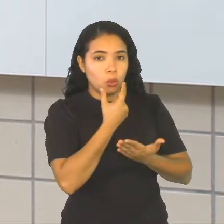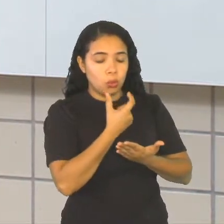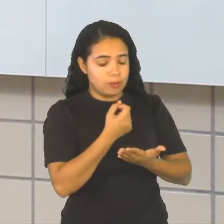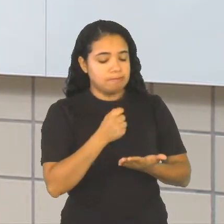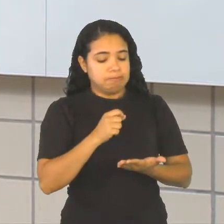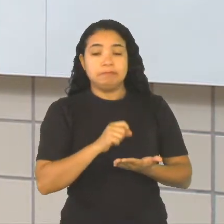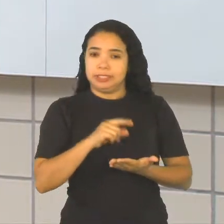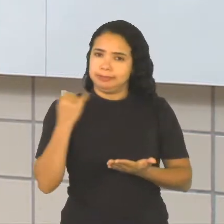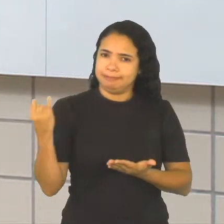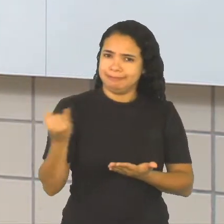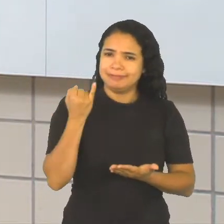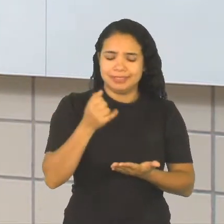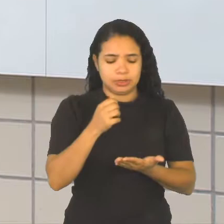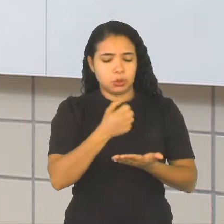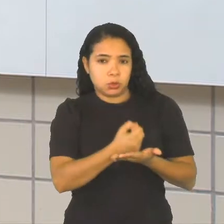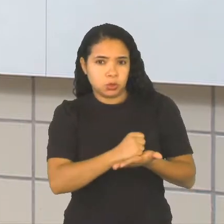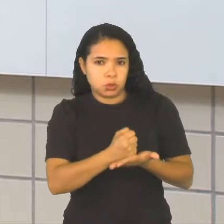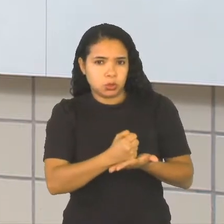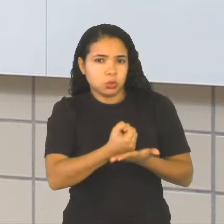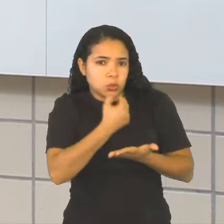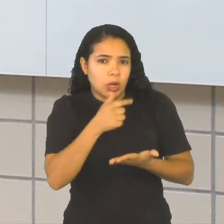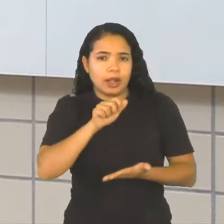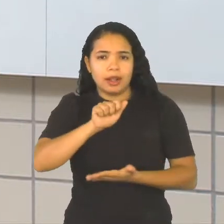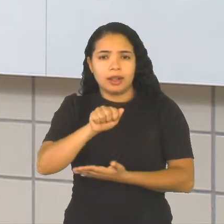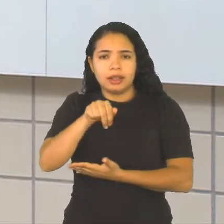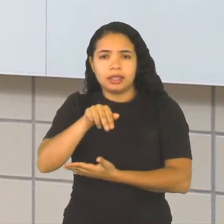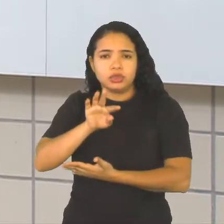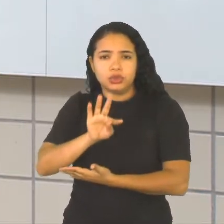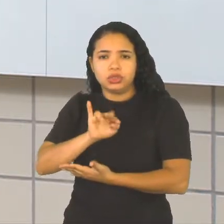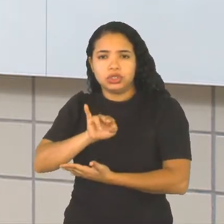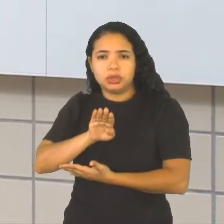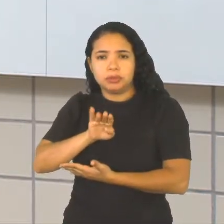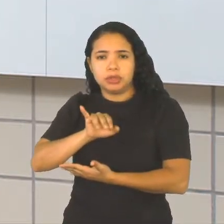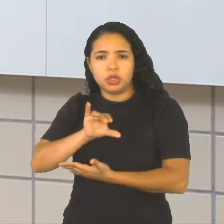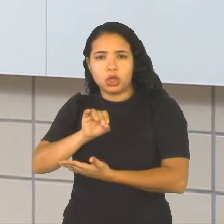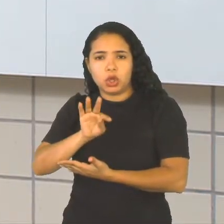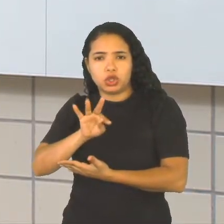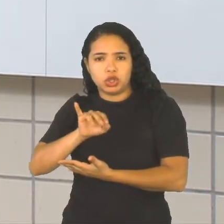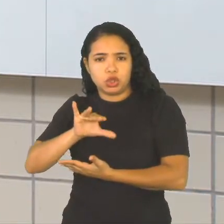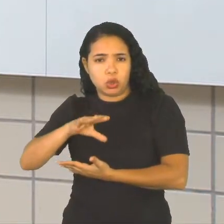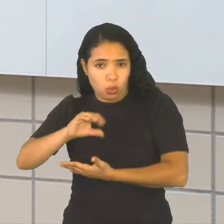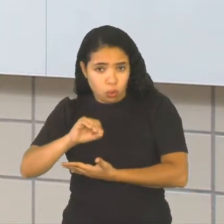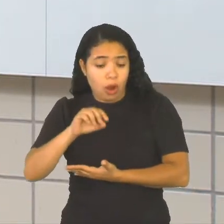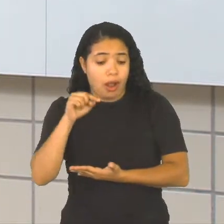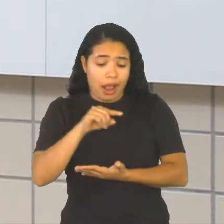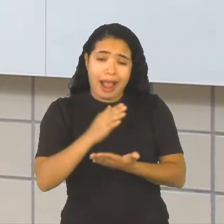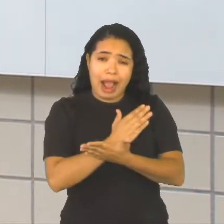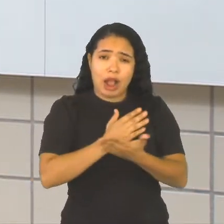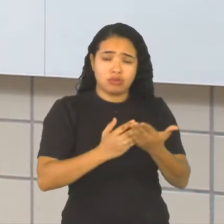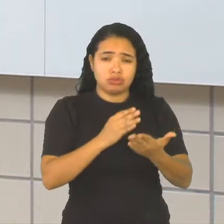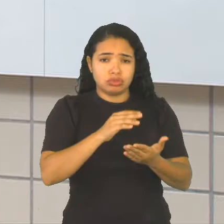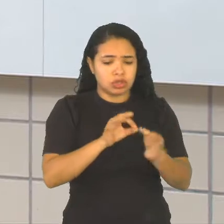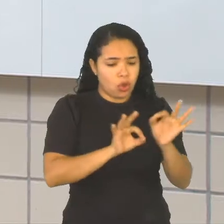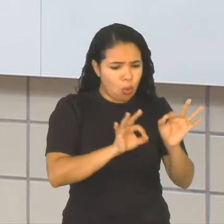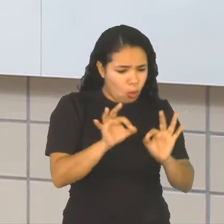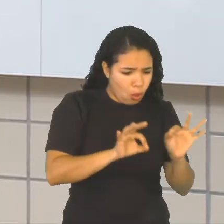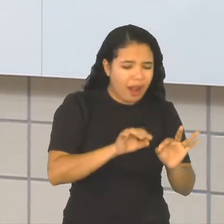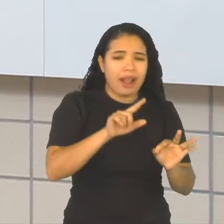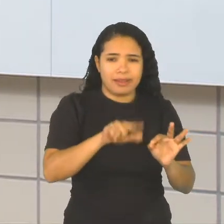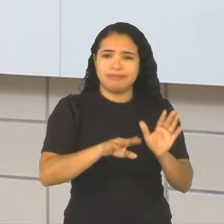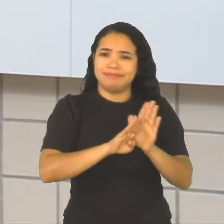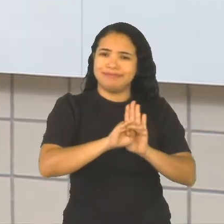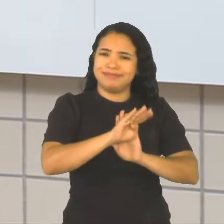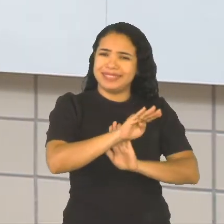importante, porque um antibiótico, alguns medicamentos são feitos de bactérias, né? Então, igual eu falei, nem todas